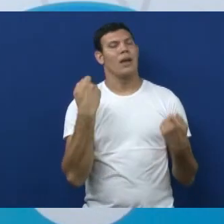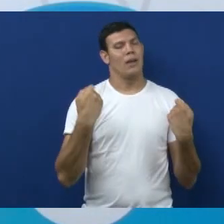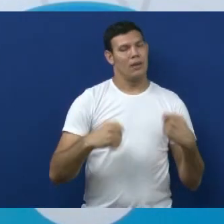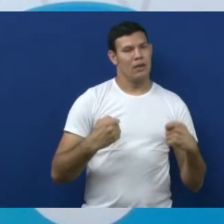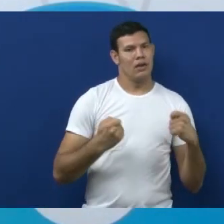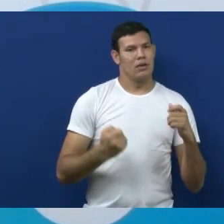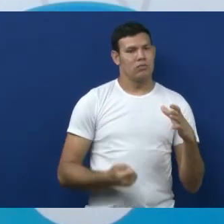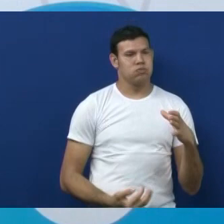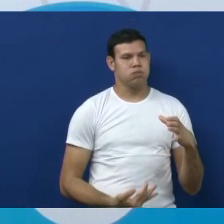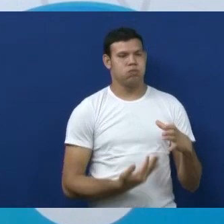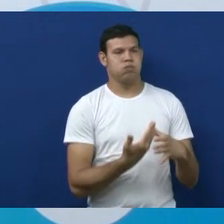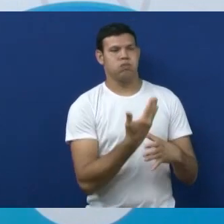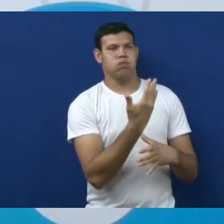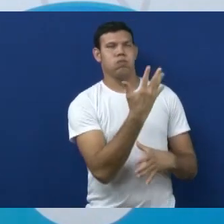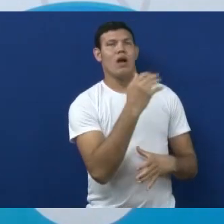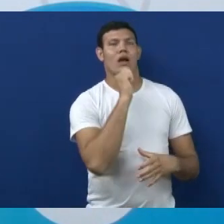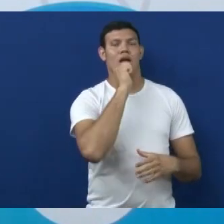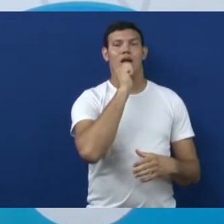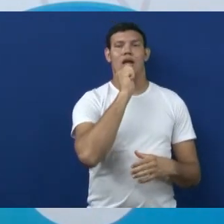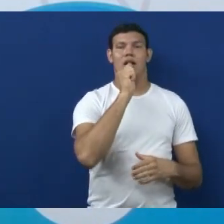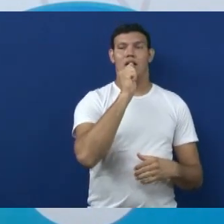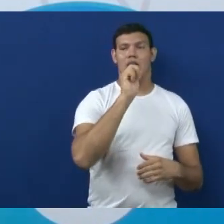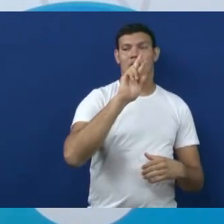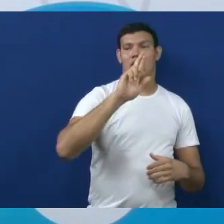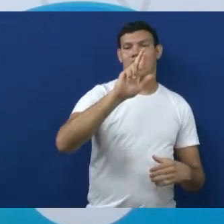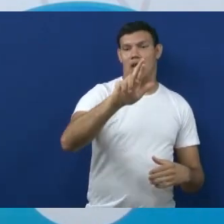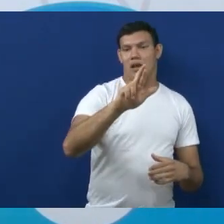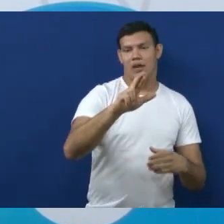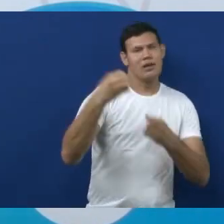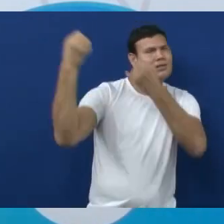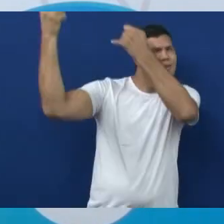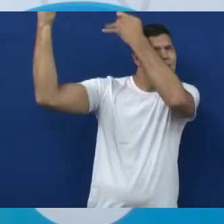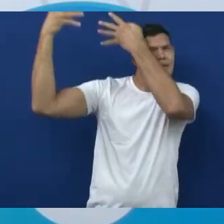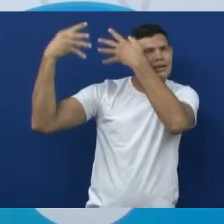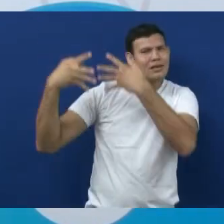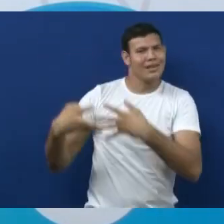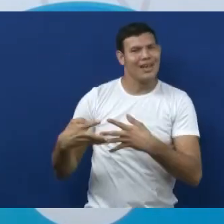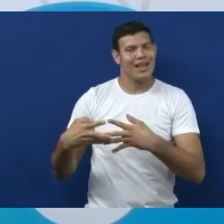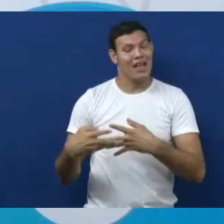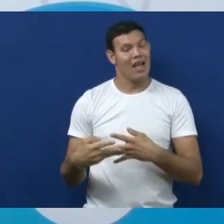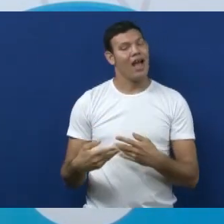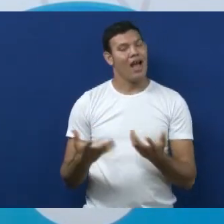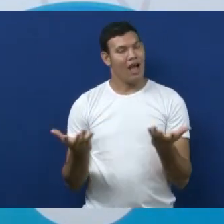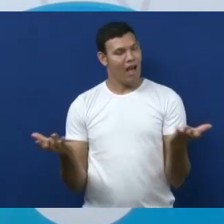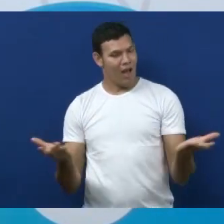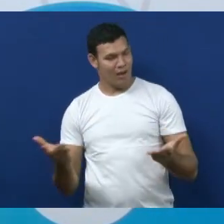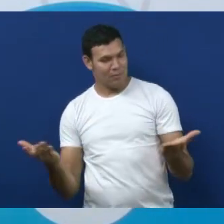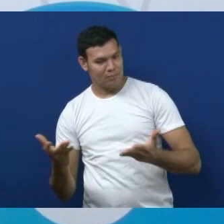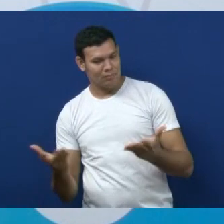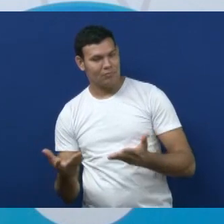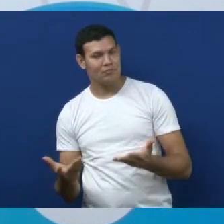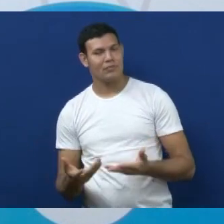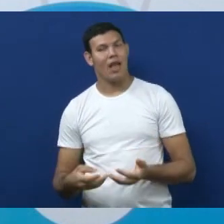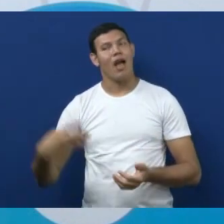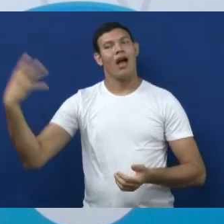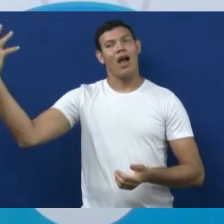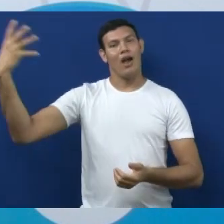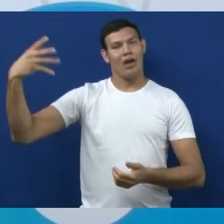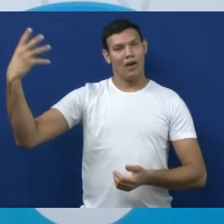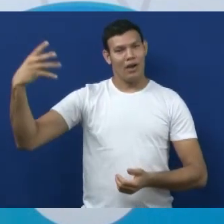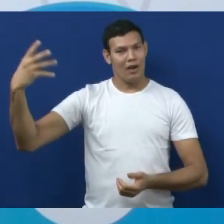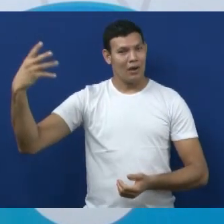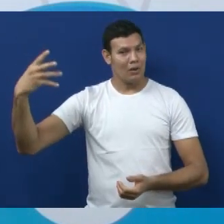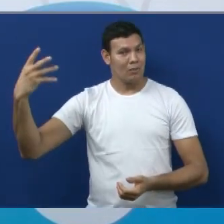Então, ar também tem volume. Nessa explicação, eu já, inclusive, trago para vocês a quarta